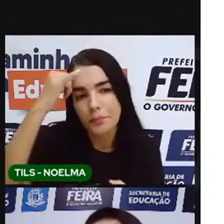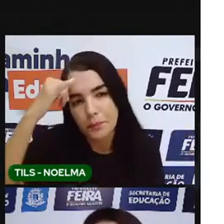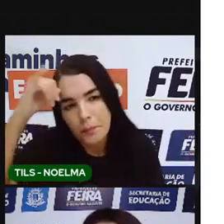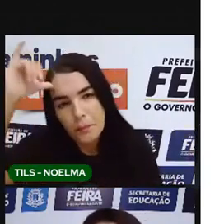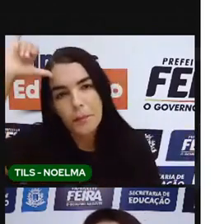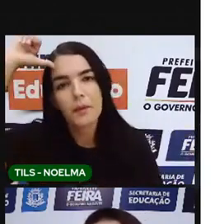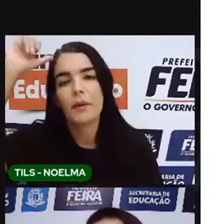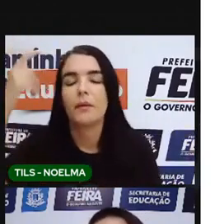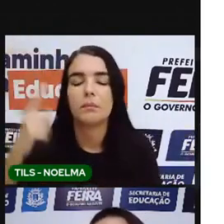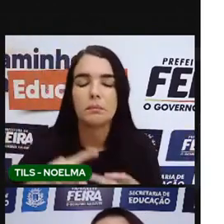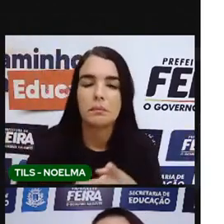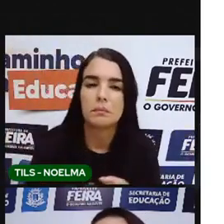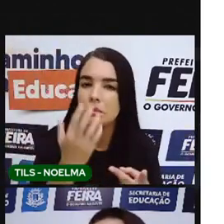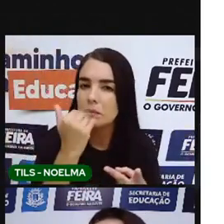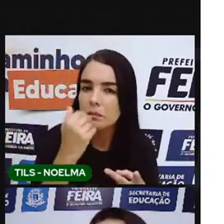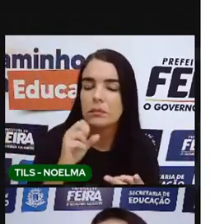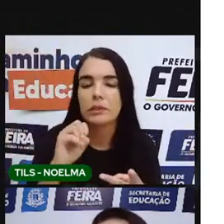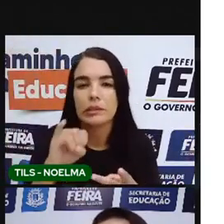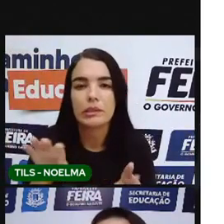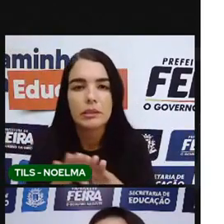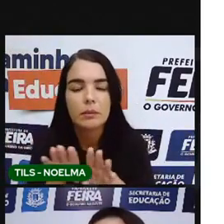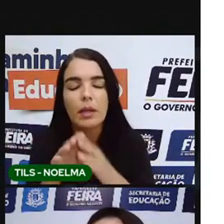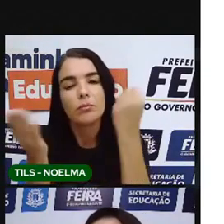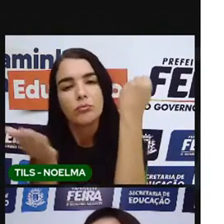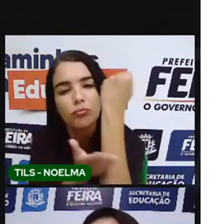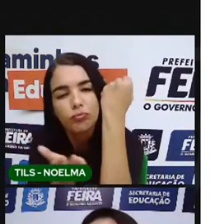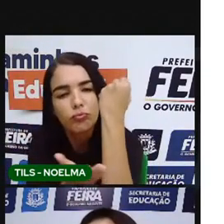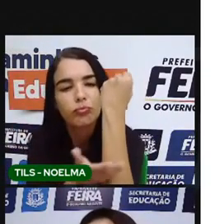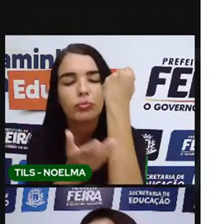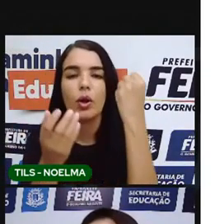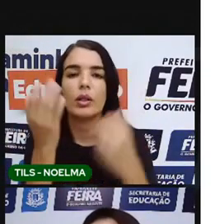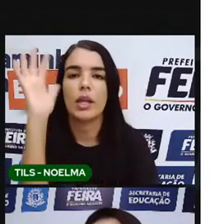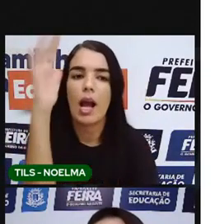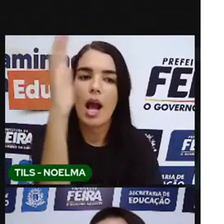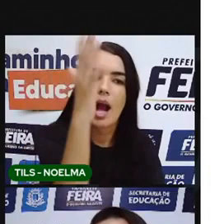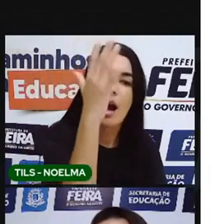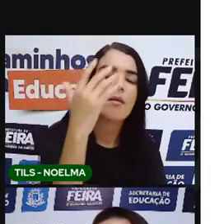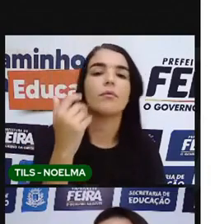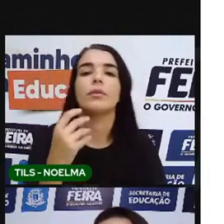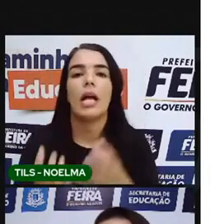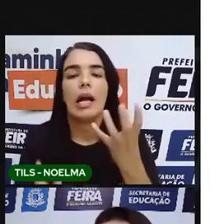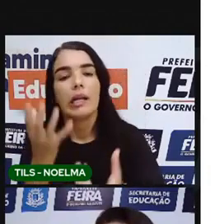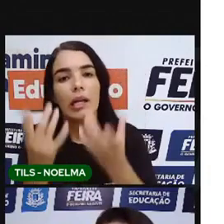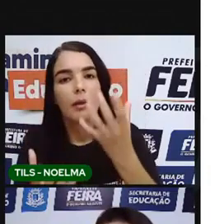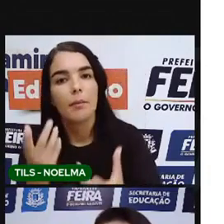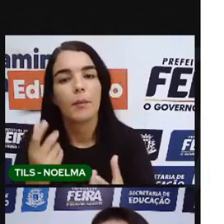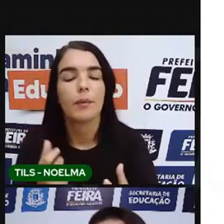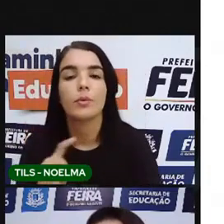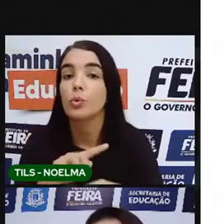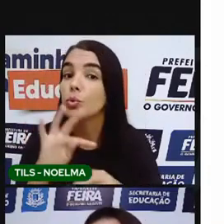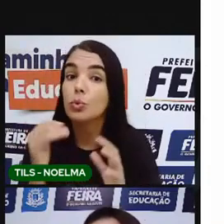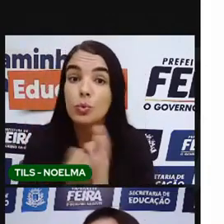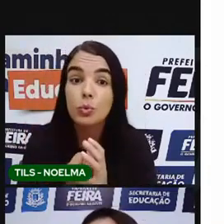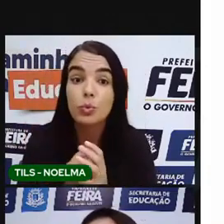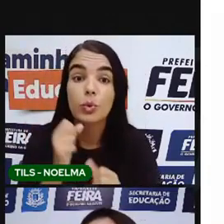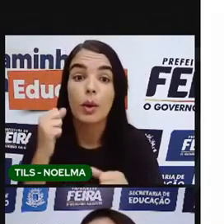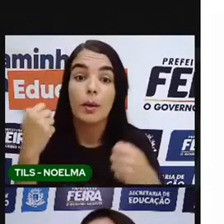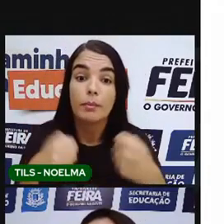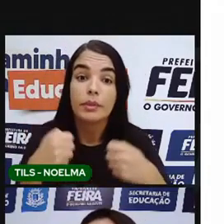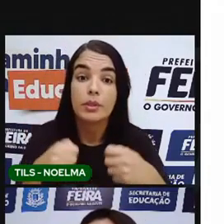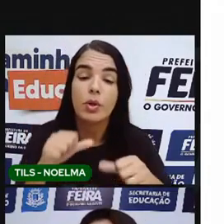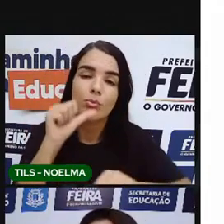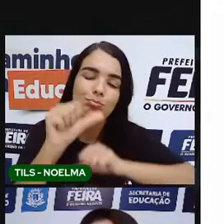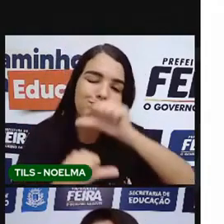O desmatamento, né? A retirada de árvores, tudo isso aí acabou alterando os nossos biomas, né? E continua